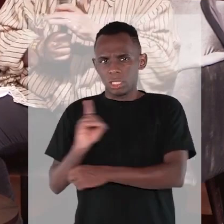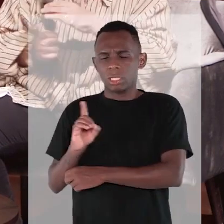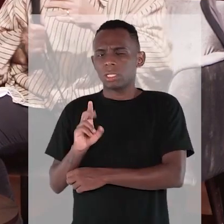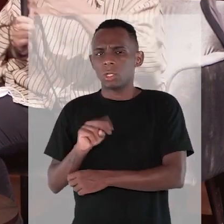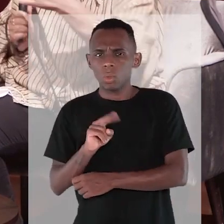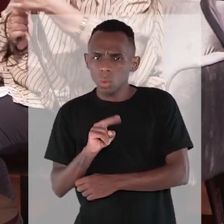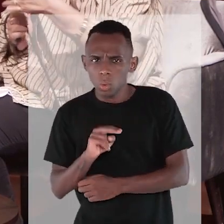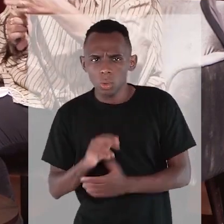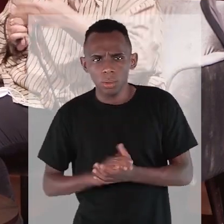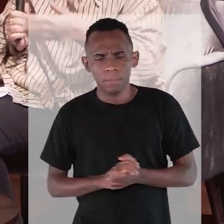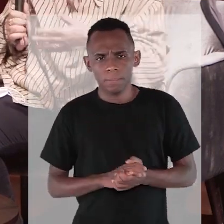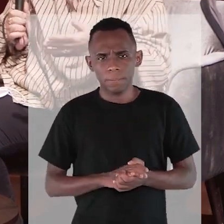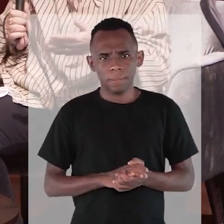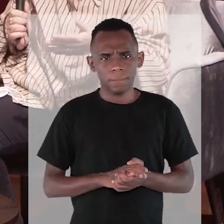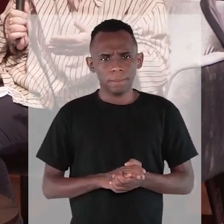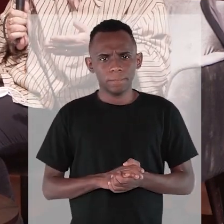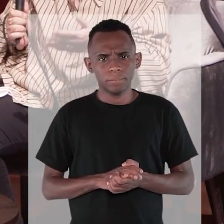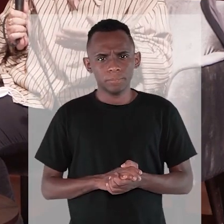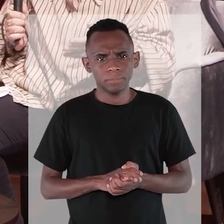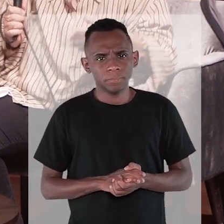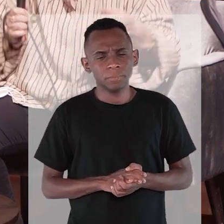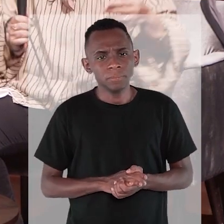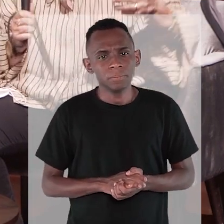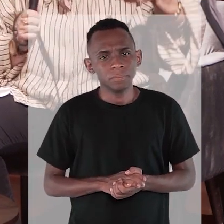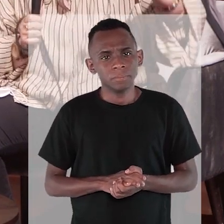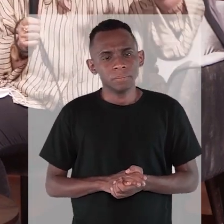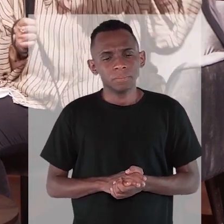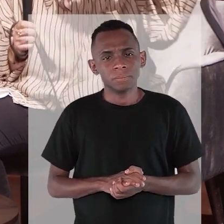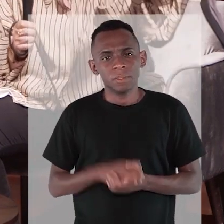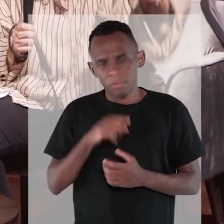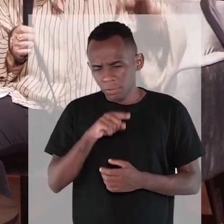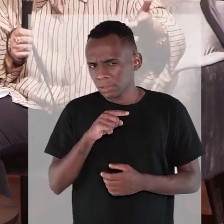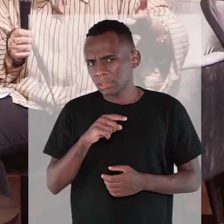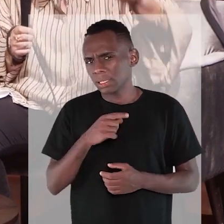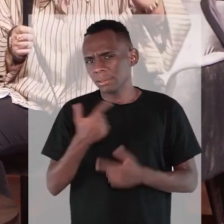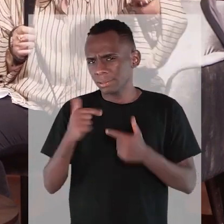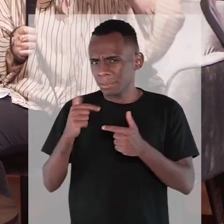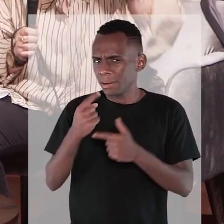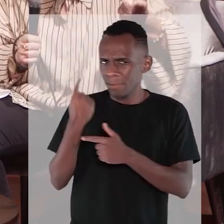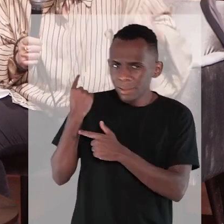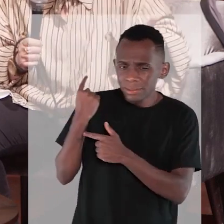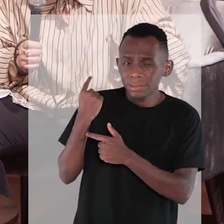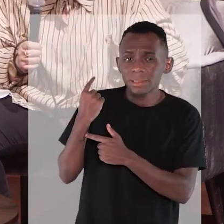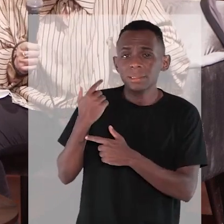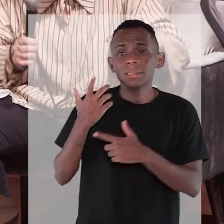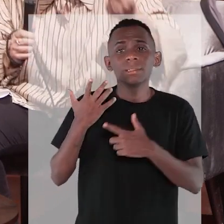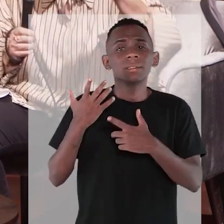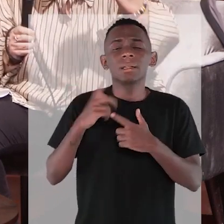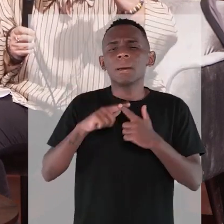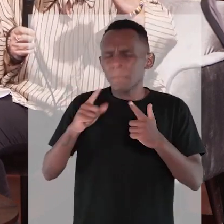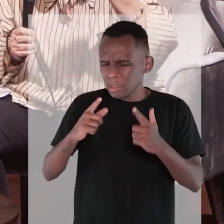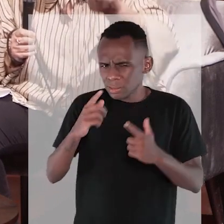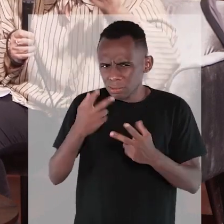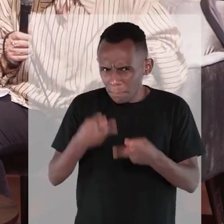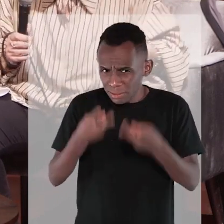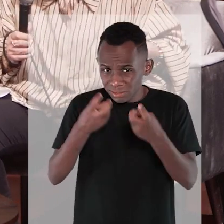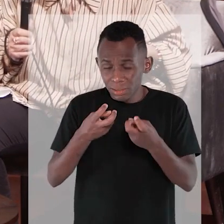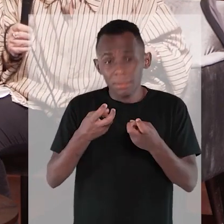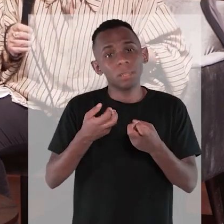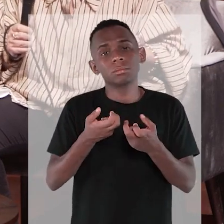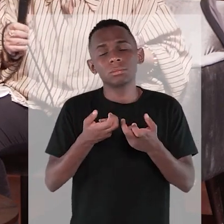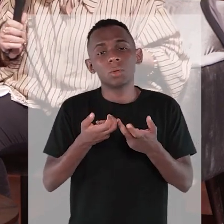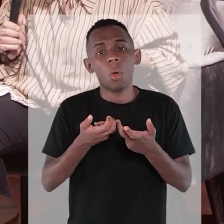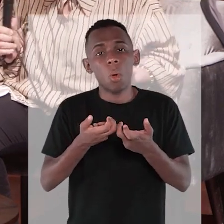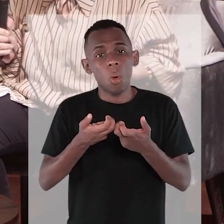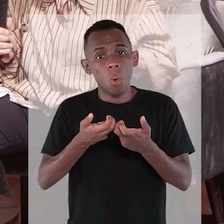Conservador. Aquele negócio seu de movimento operário, lembra? Então, mas olha só, gente, uma coisa que